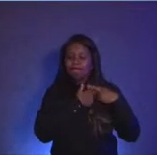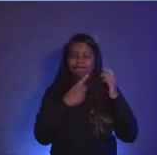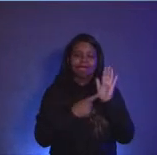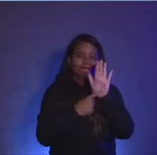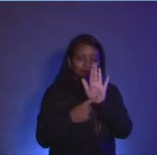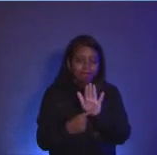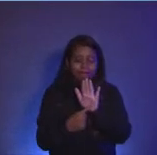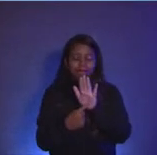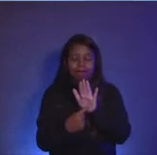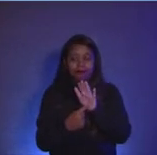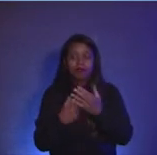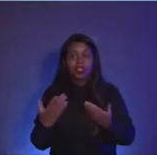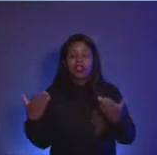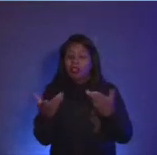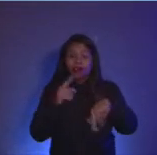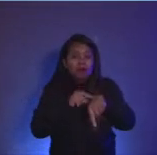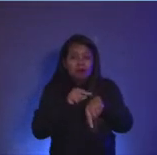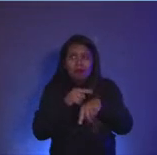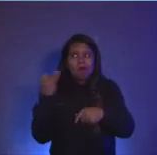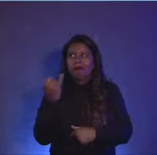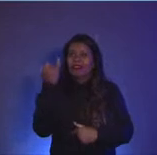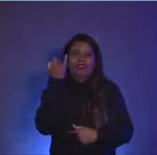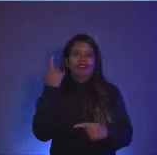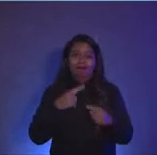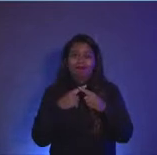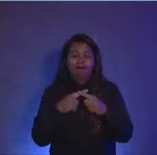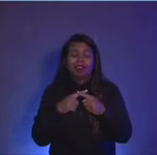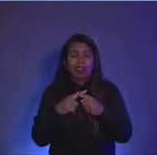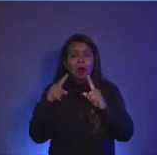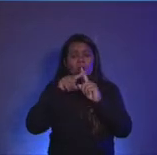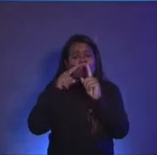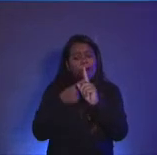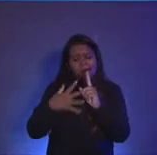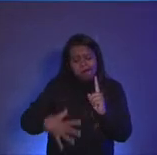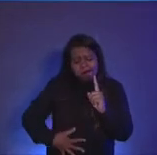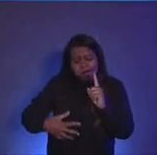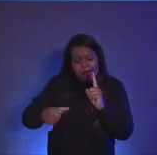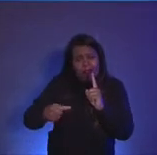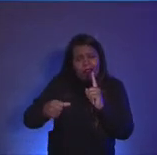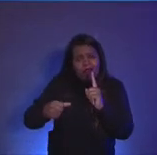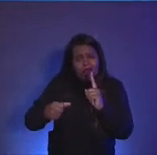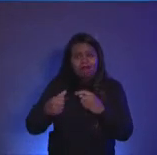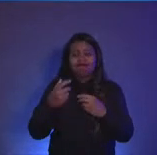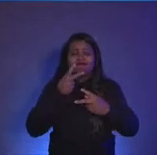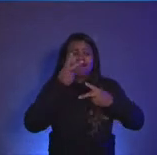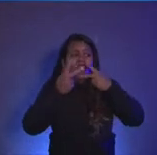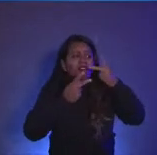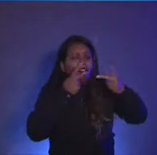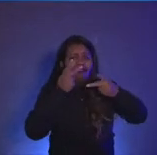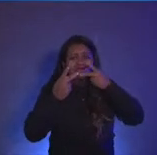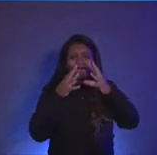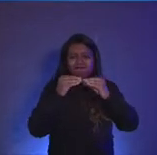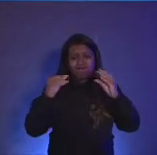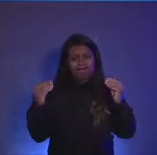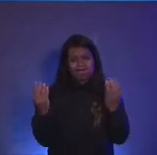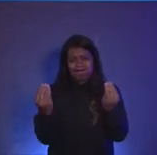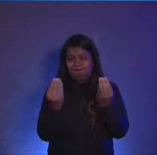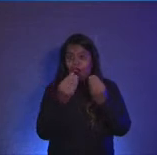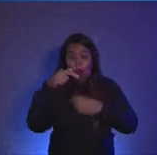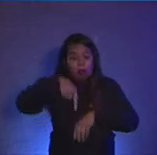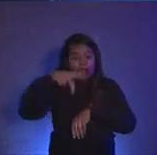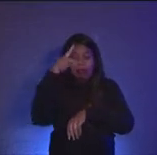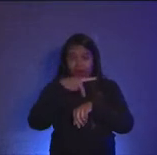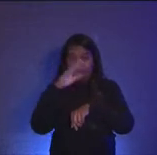muito, muito importante pra gente, porque a gente fala muito de aborto, né? Mas a gente sabe que no Brasil é uma situação muito complicada,